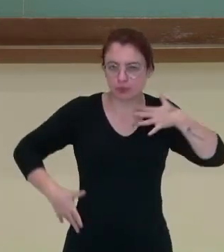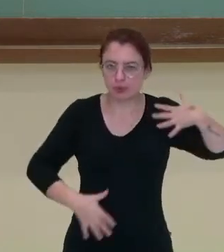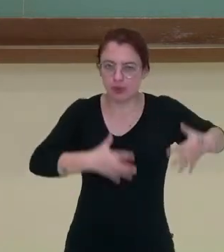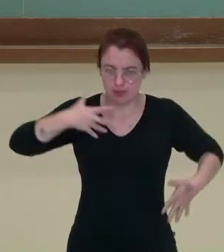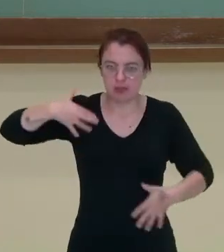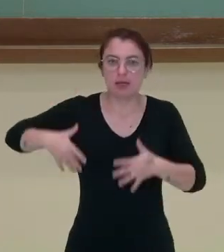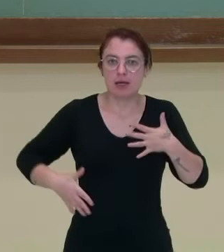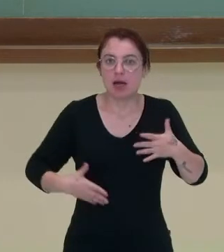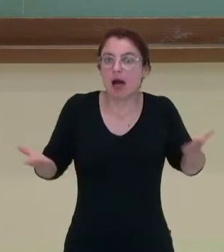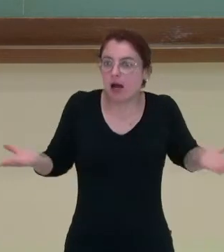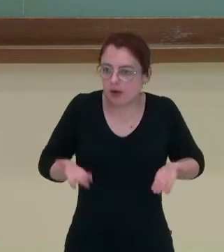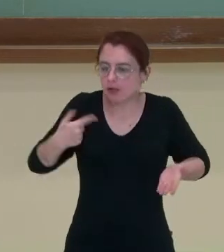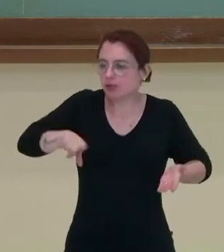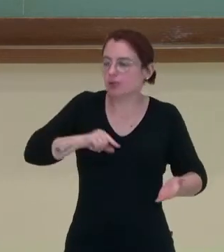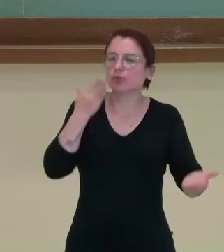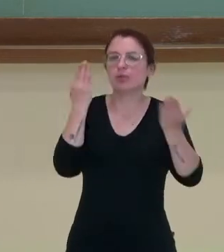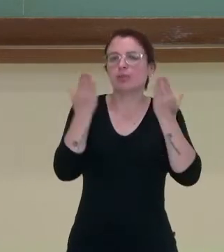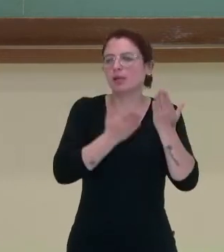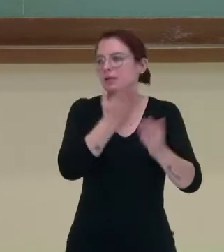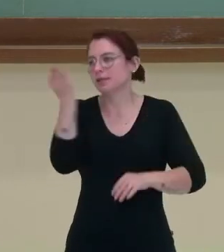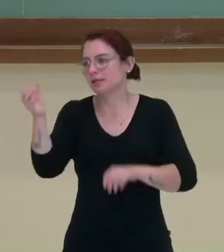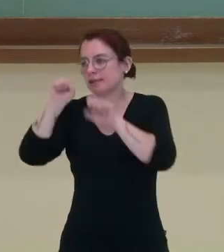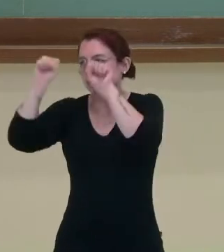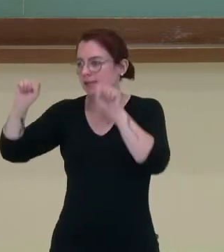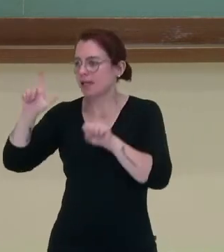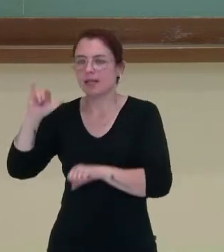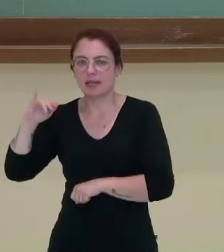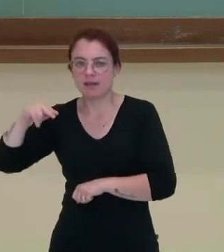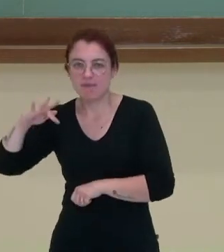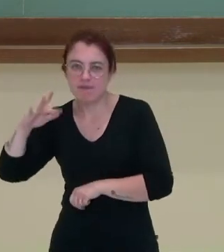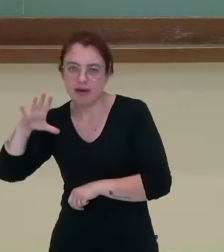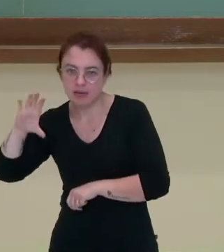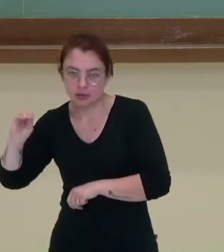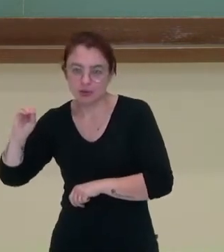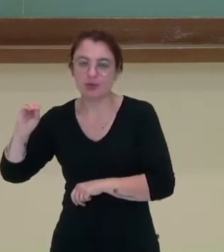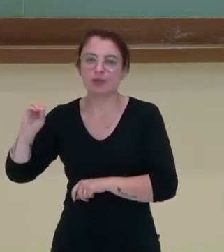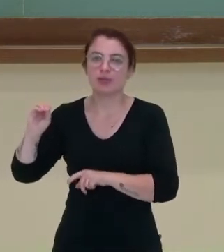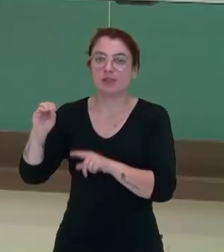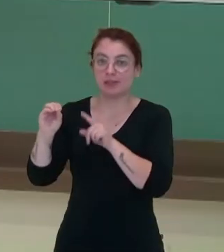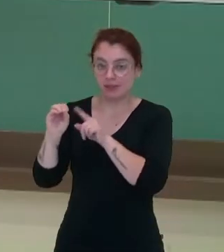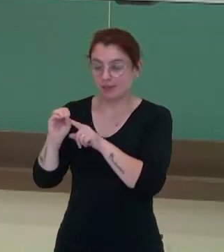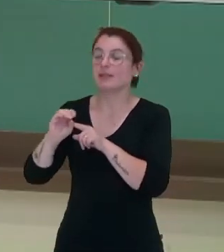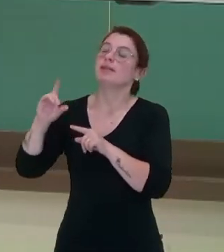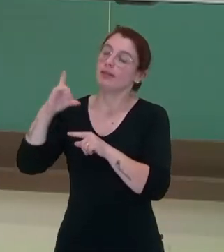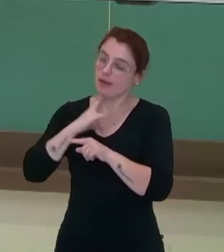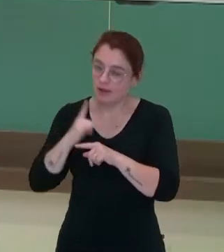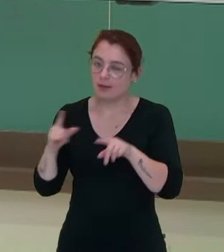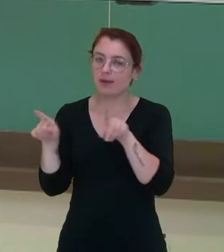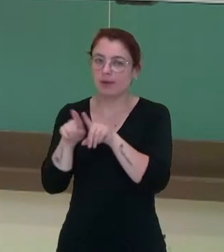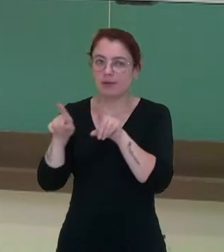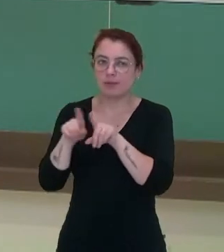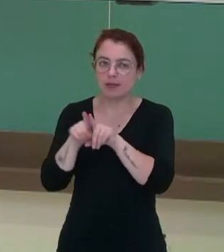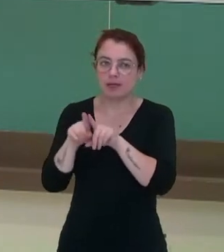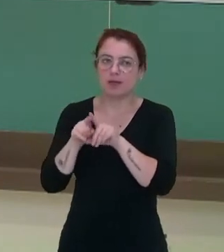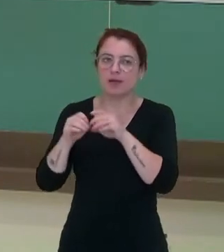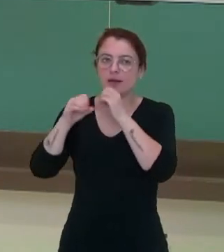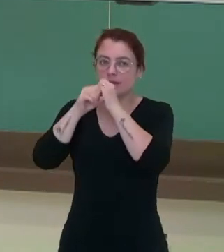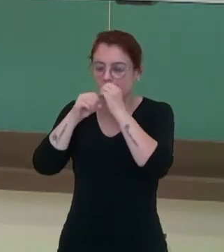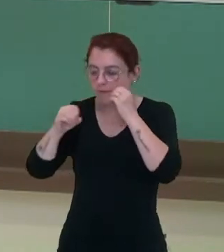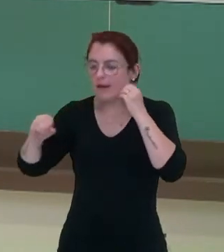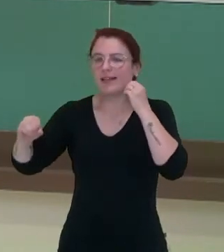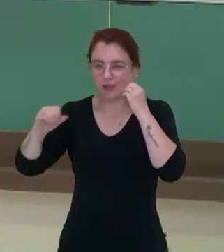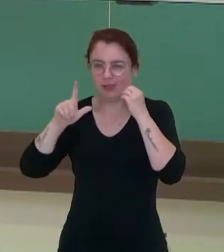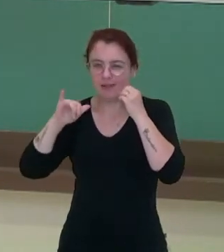vai comparar com um outro sistema, o sistema linfático. Então, eu tenho o